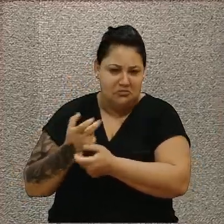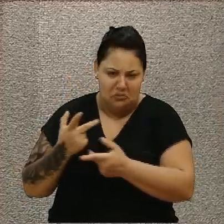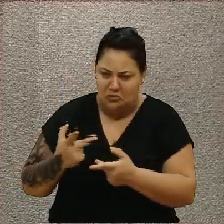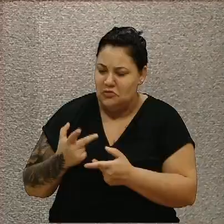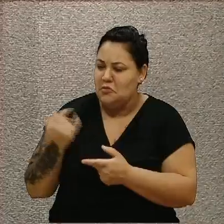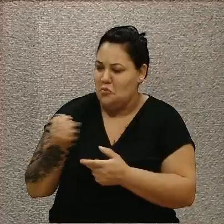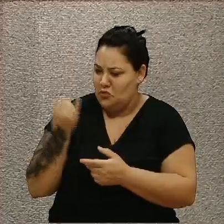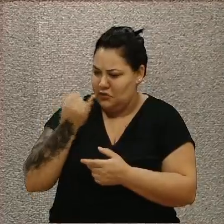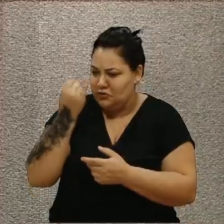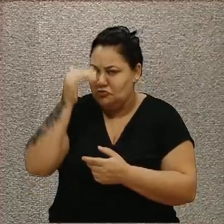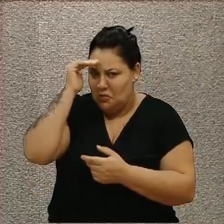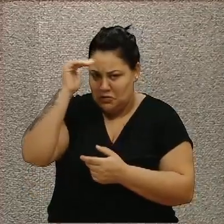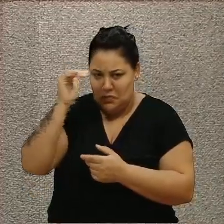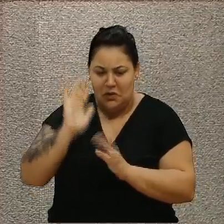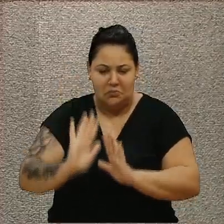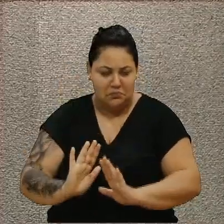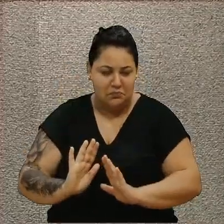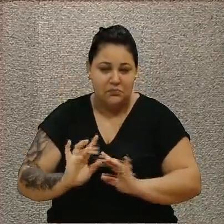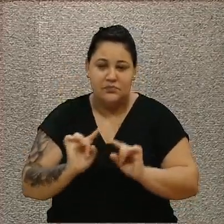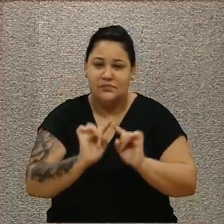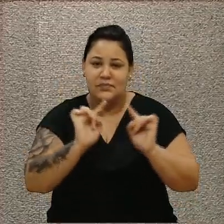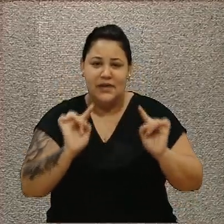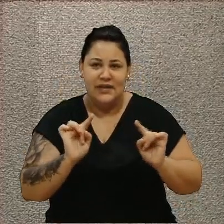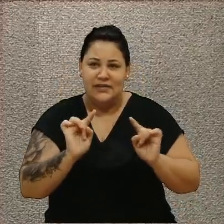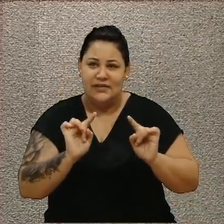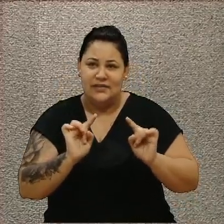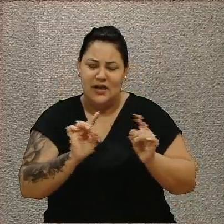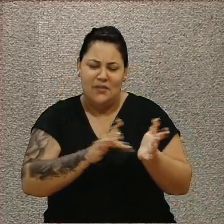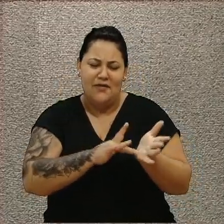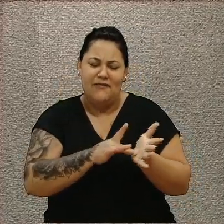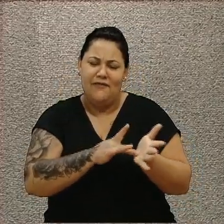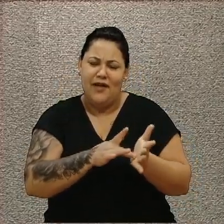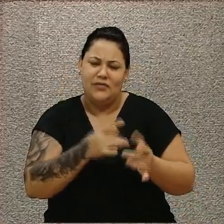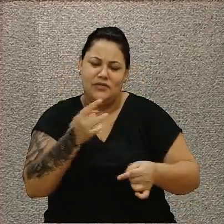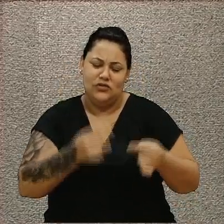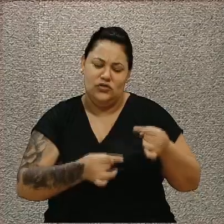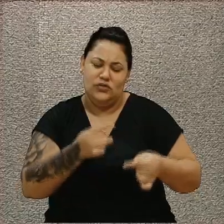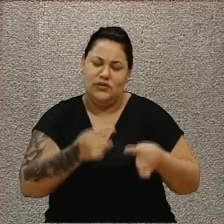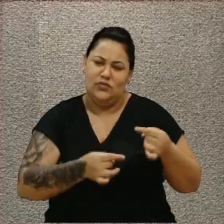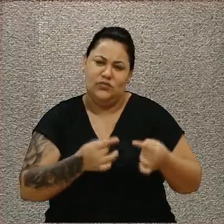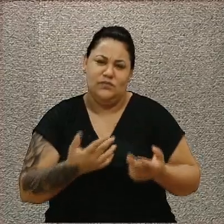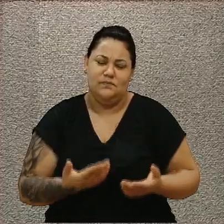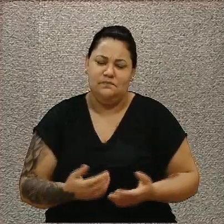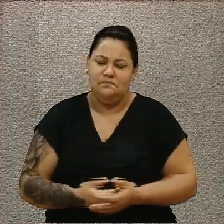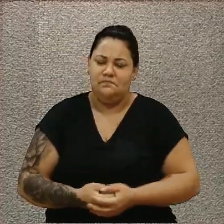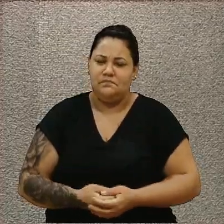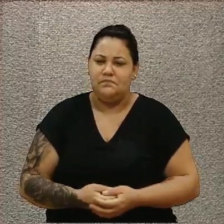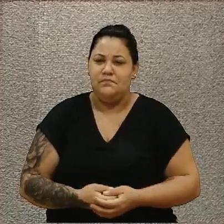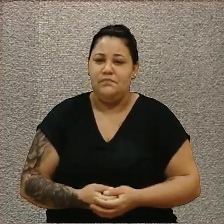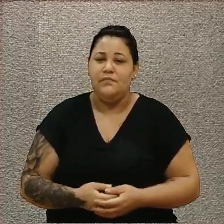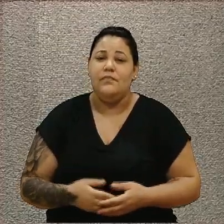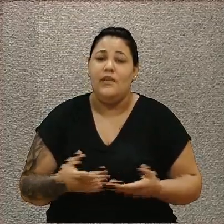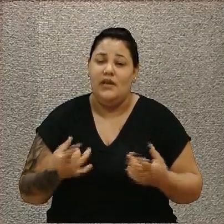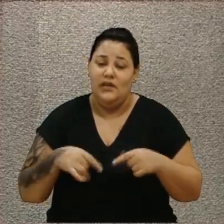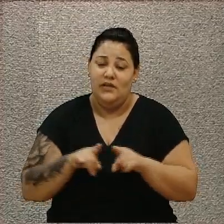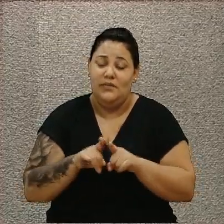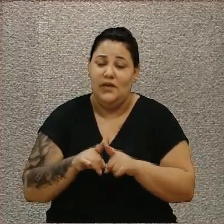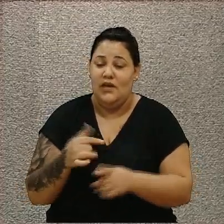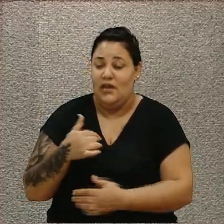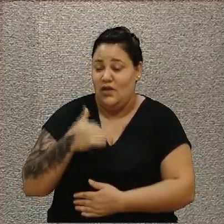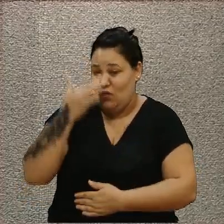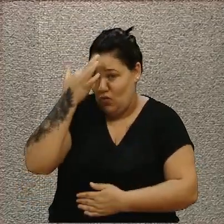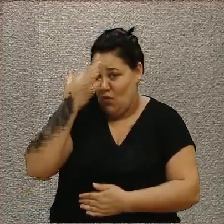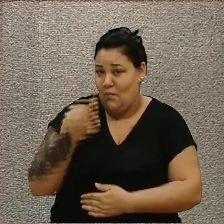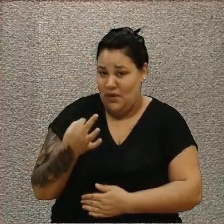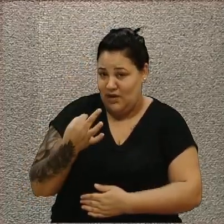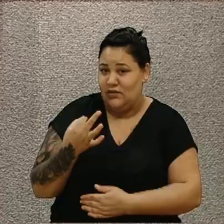maior respeito, mas é uma falsa discussão. É uma falsa discussão. E também entendo que a